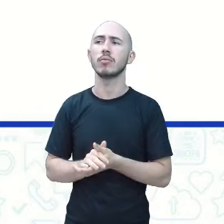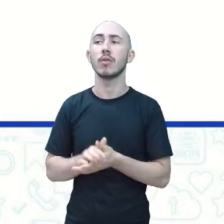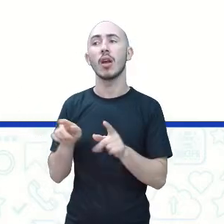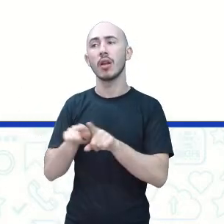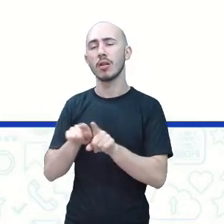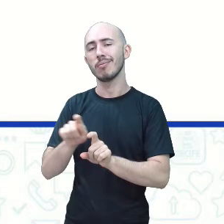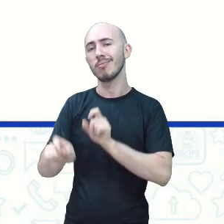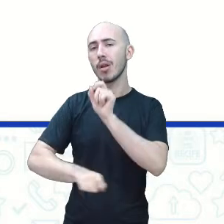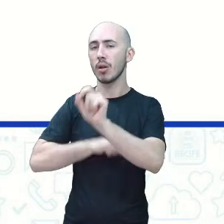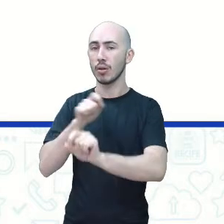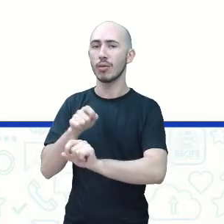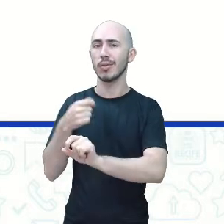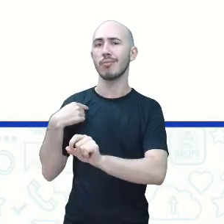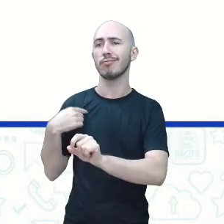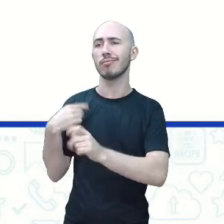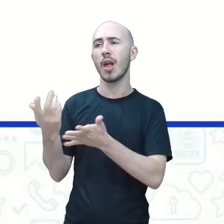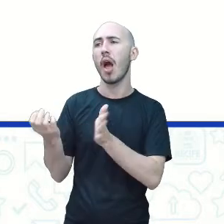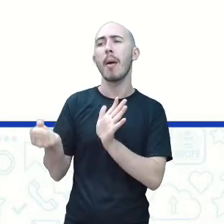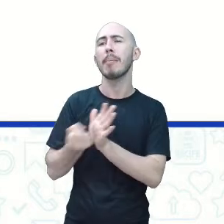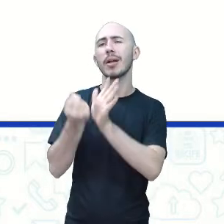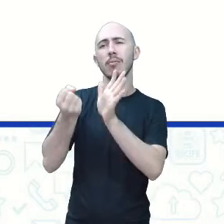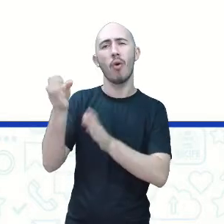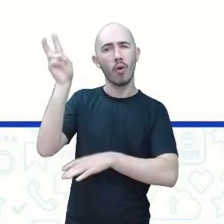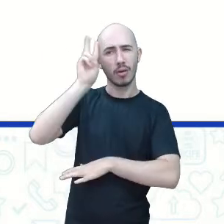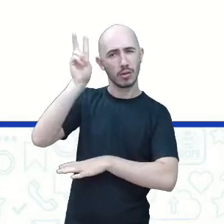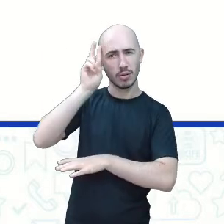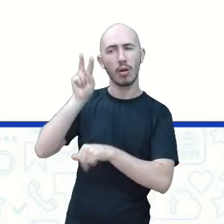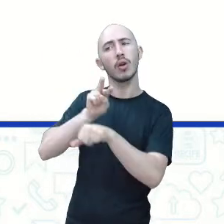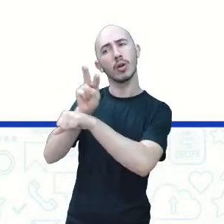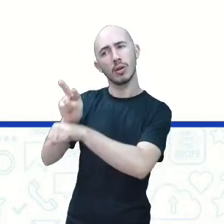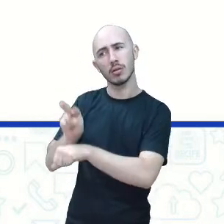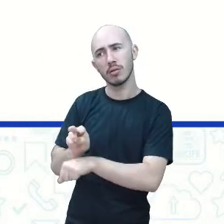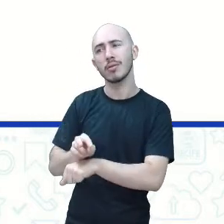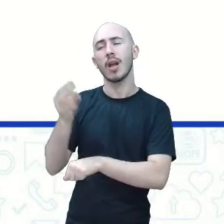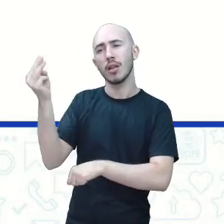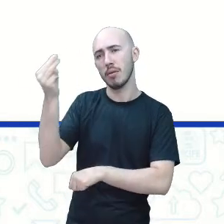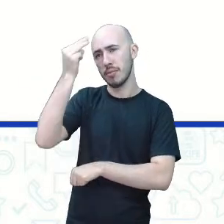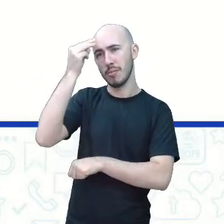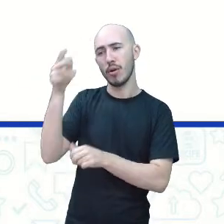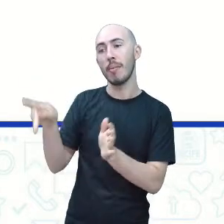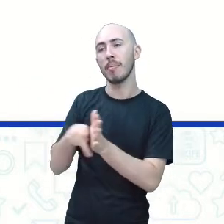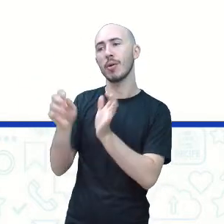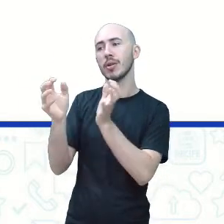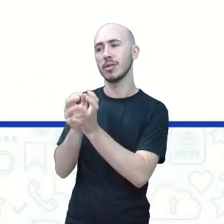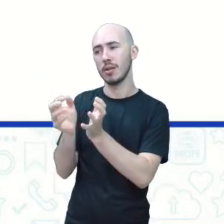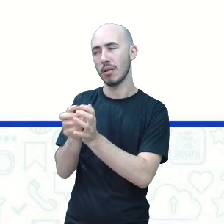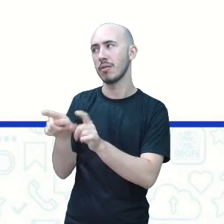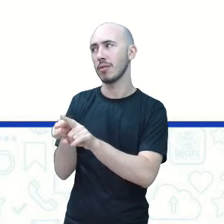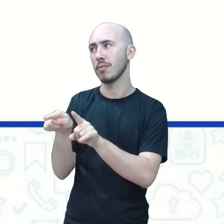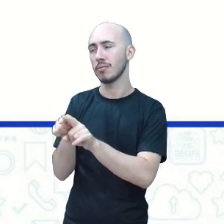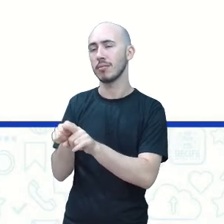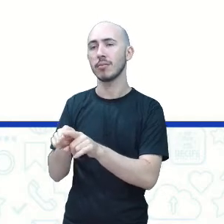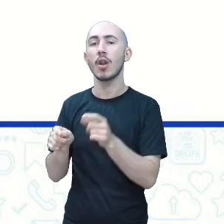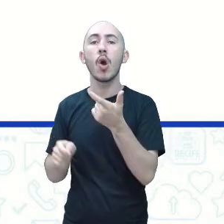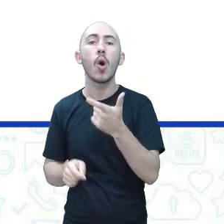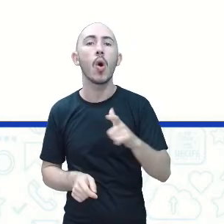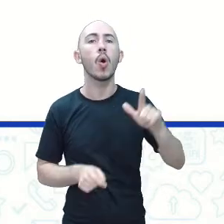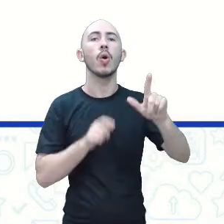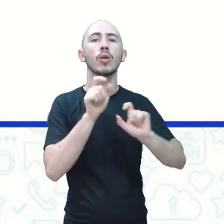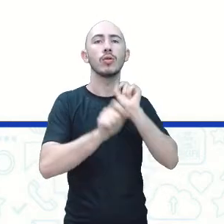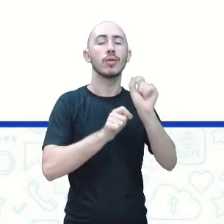e a preservação patrimonial, histórica, né, da memória da nossa cidade. E o outro